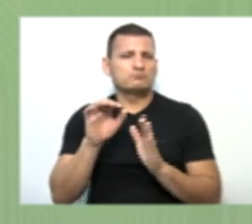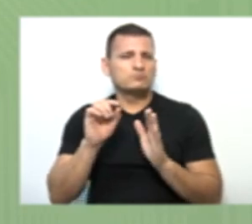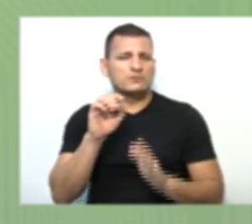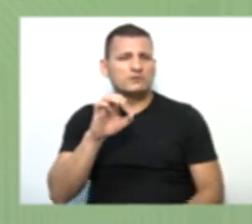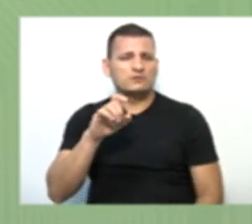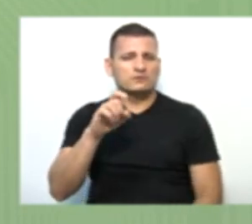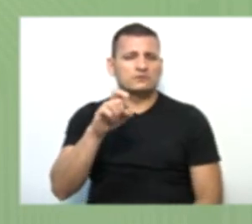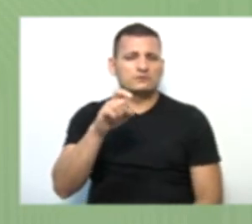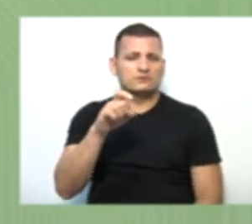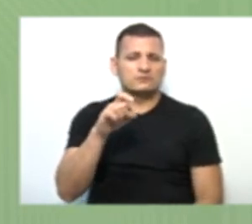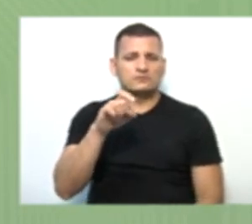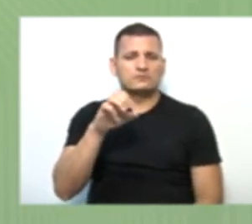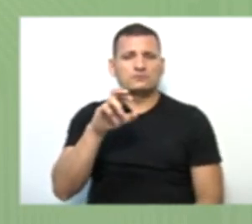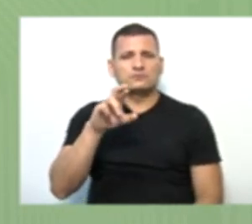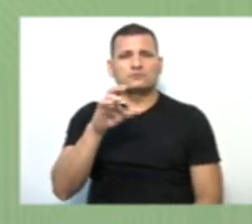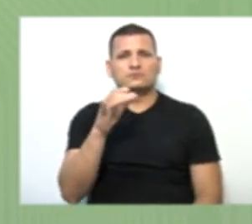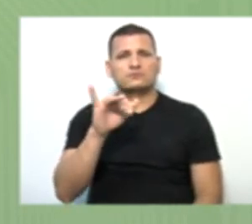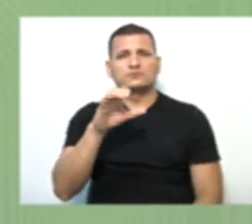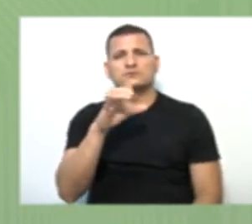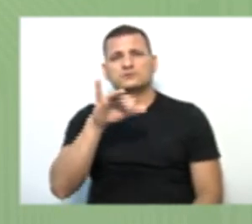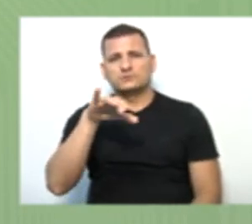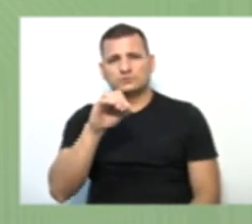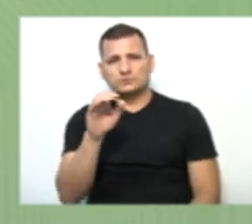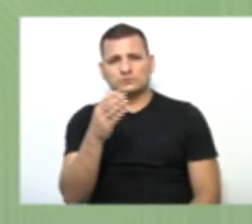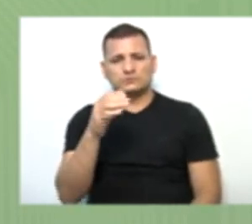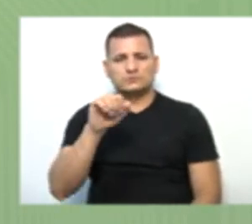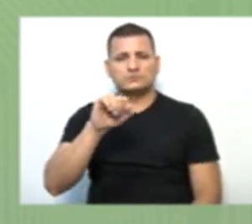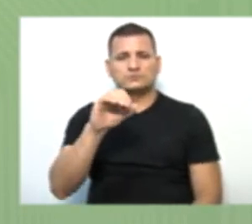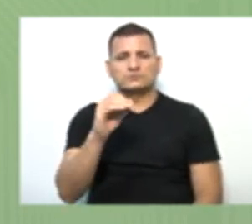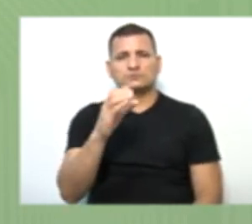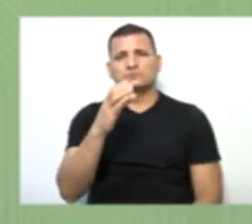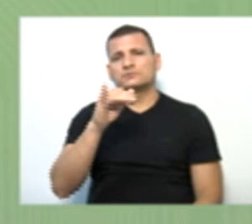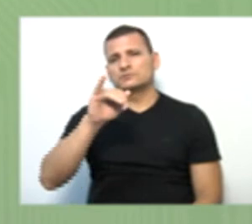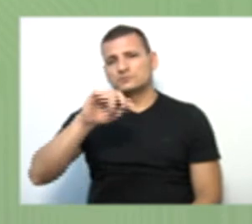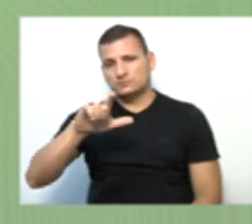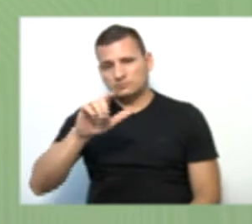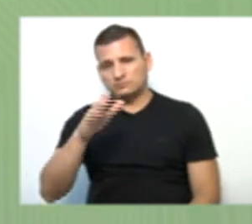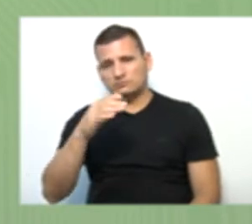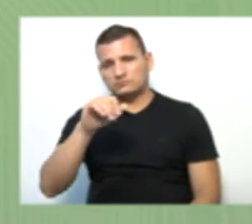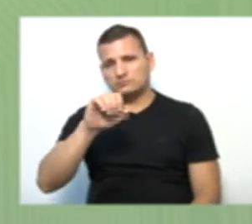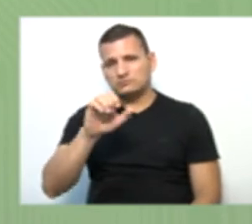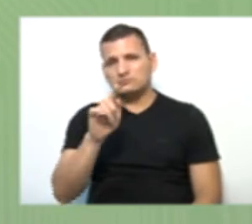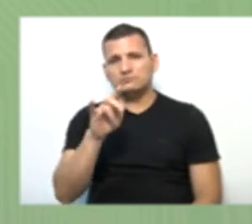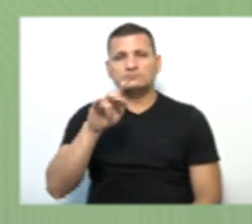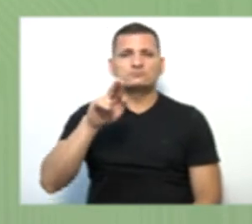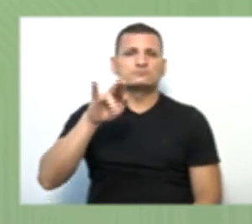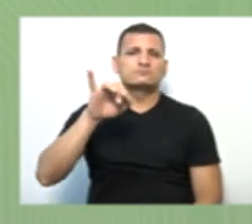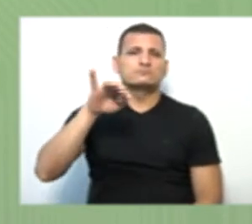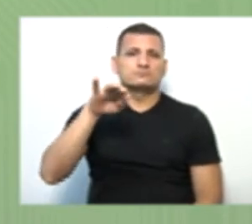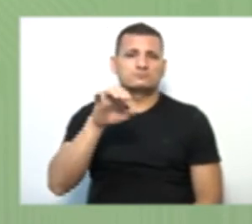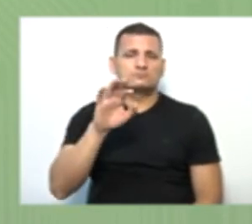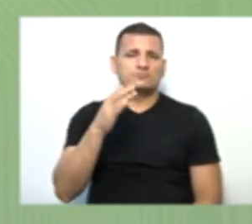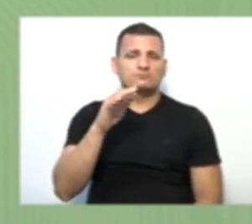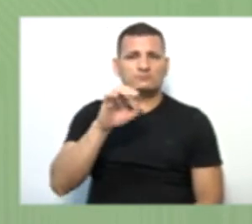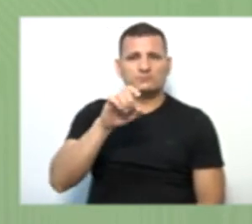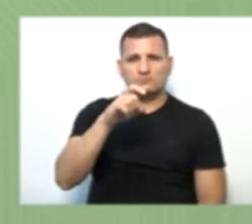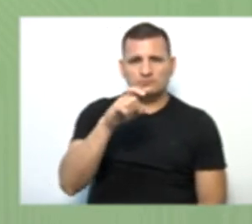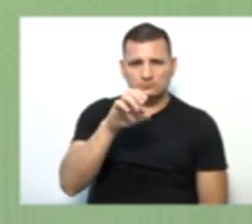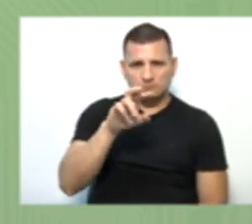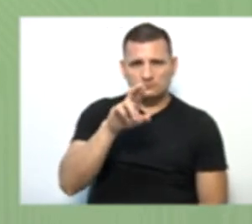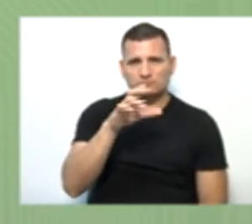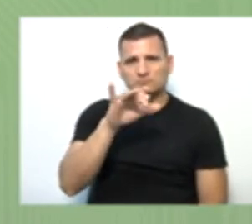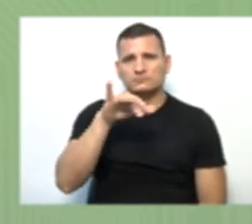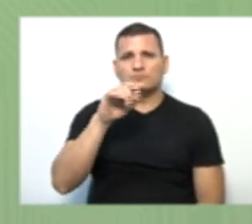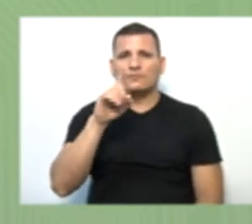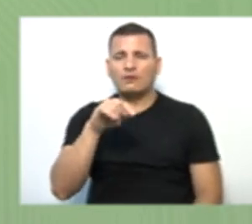é exercício social seguinte, professor? Exercício social seguinte. Exercício, ano. É o ano,